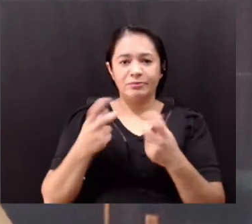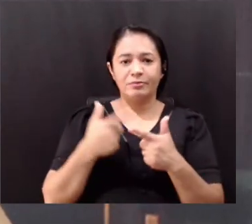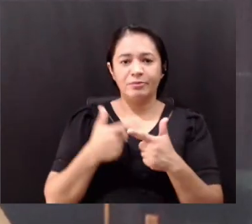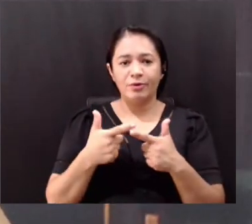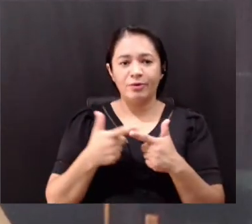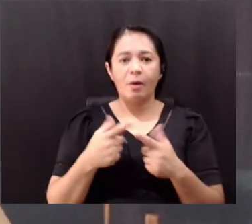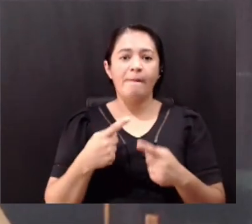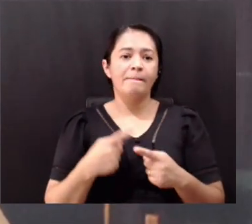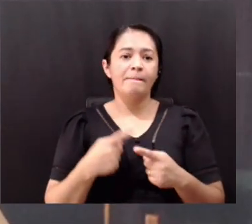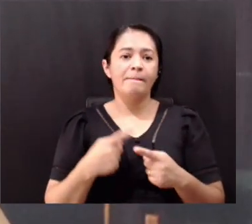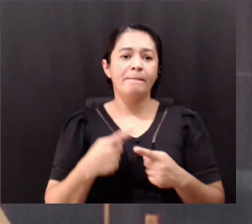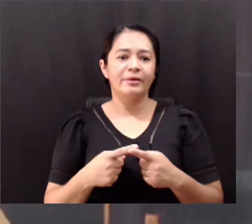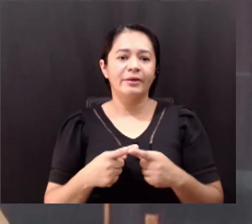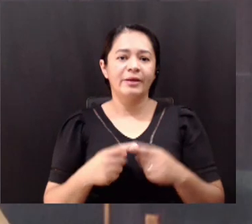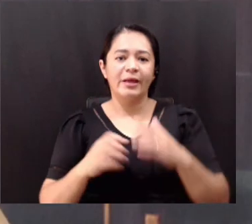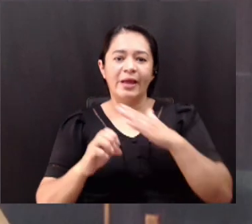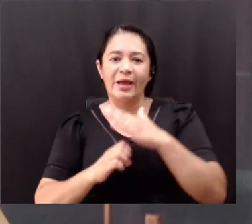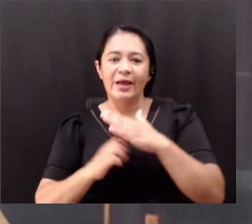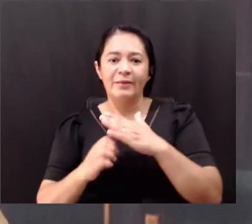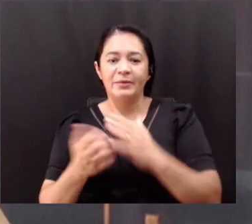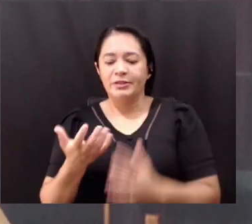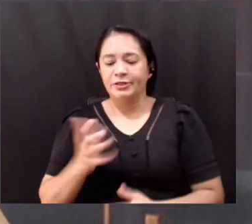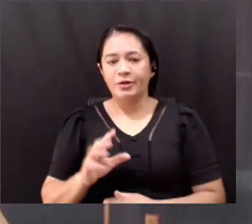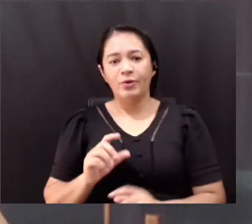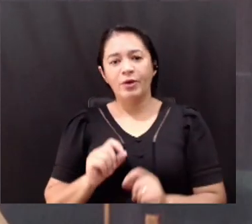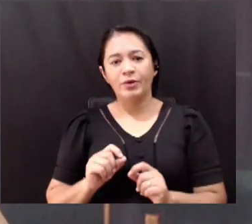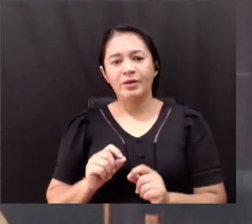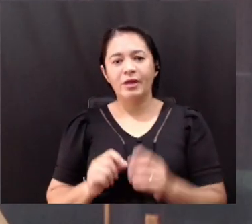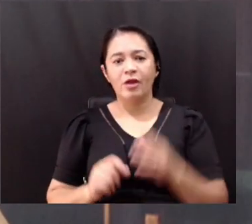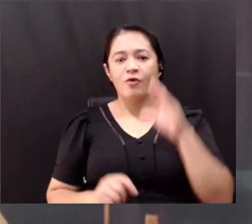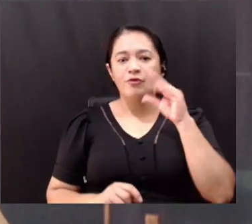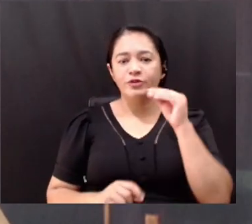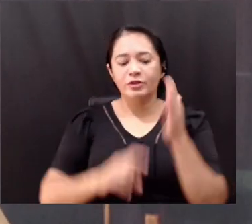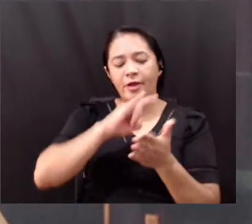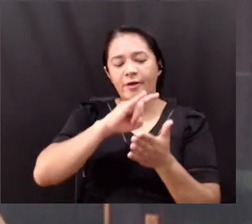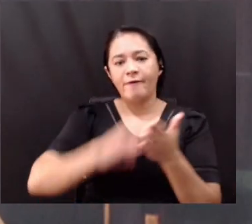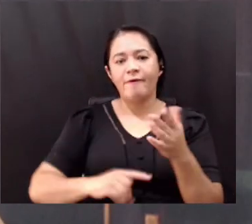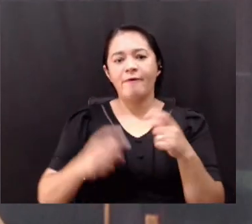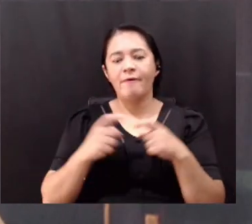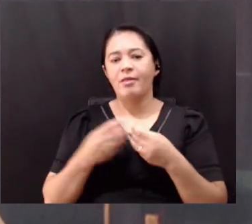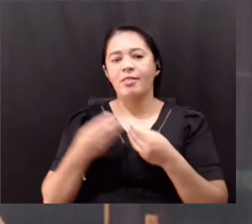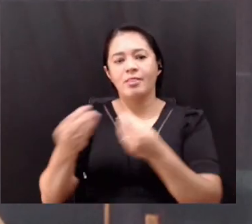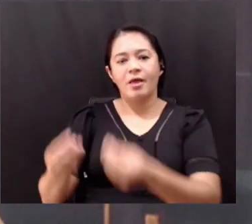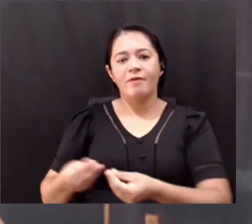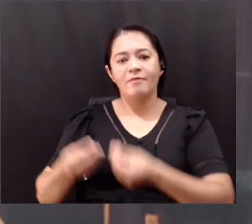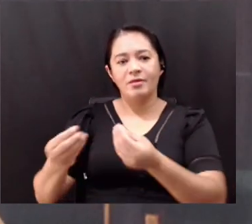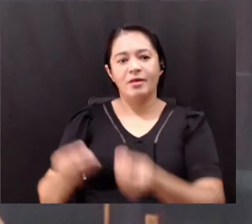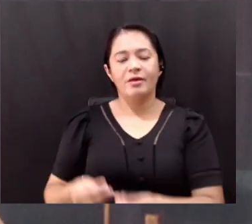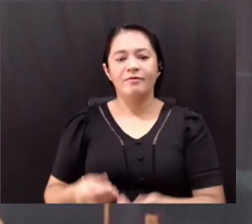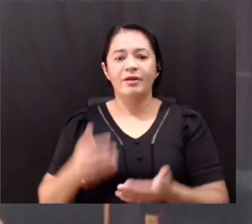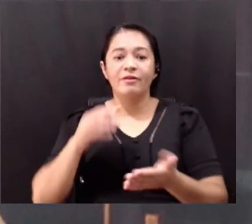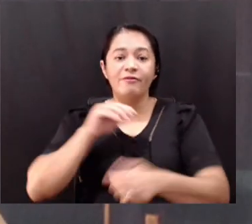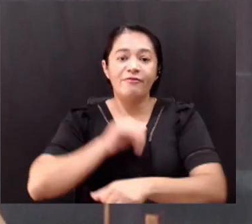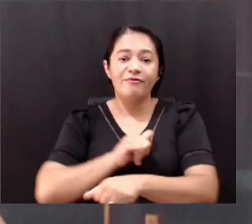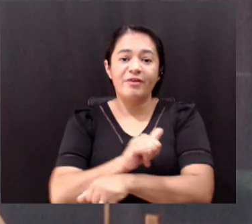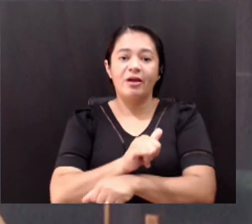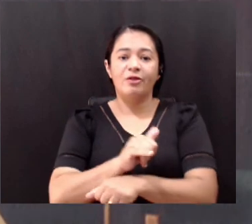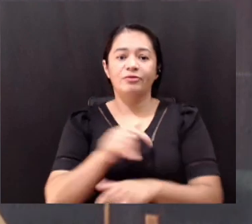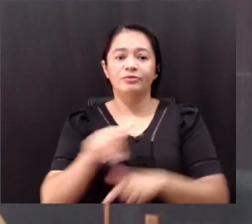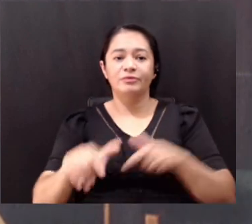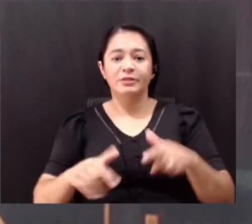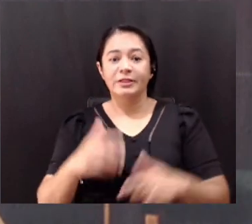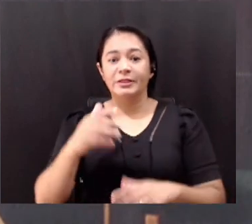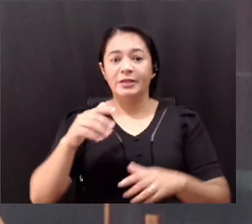um funcionário que esteja apresentando atestados médicos, a empresa não quer um funcionário que está com problemas psicológicos que podem impactar